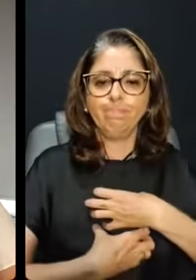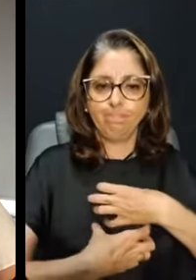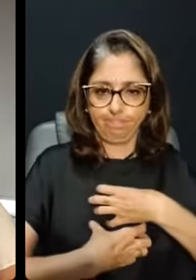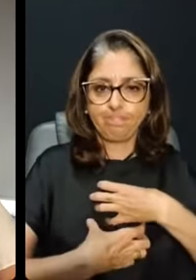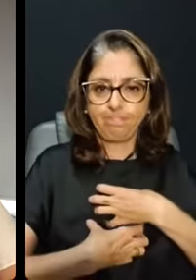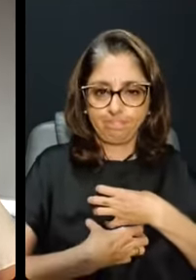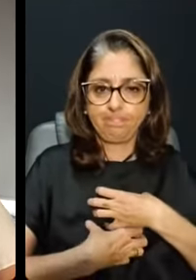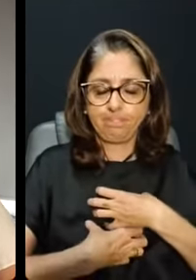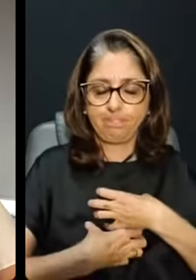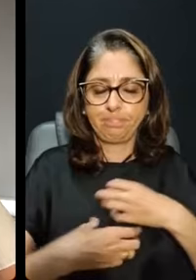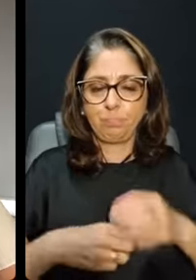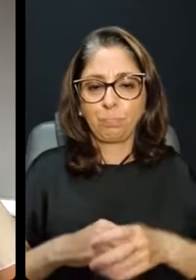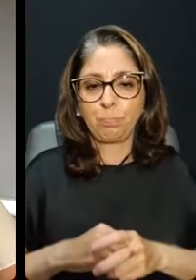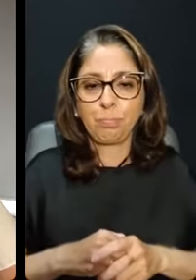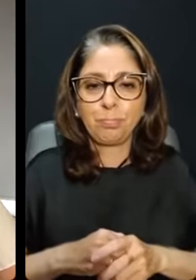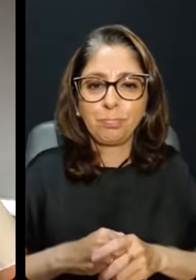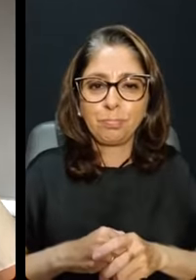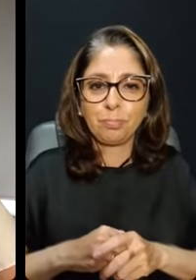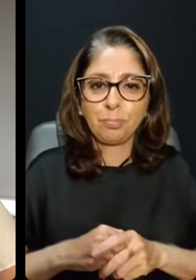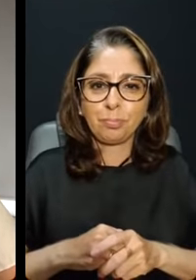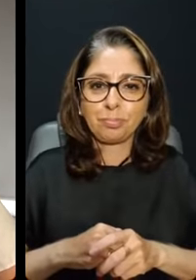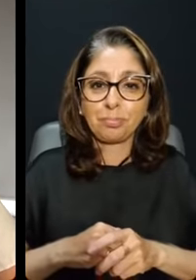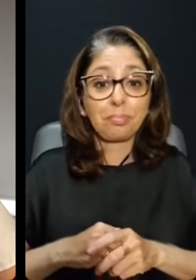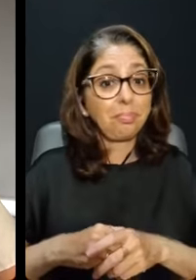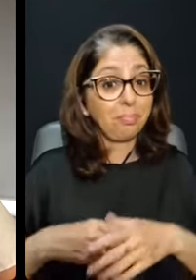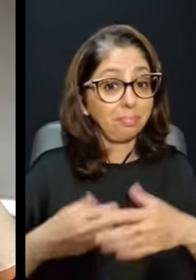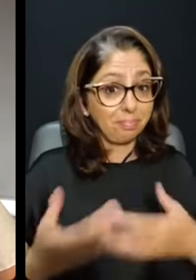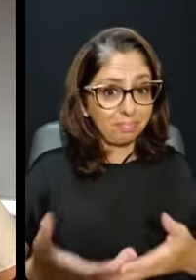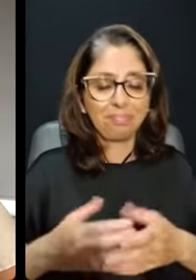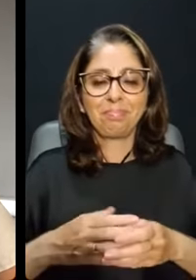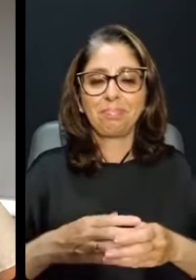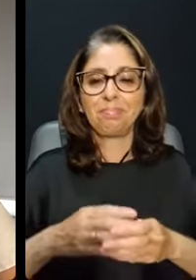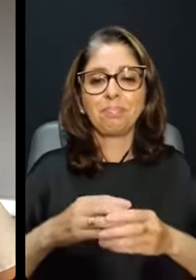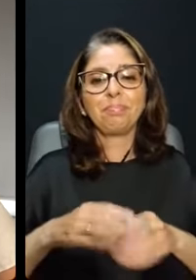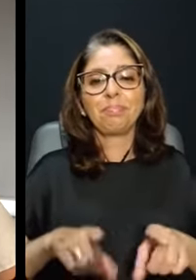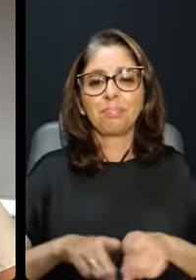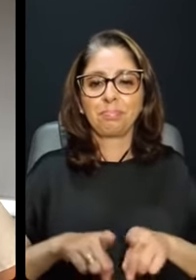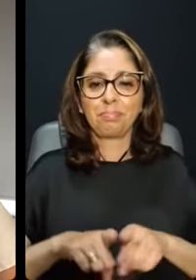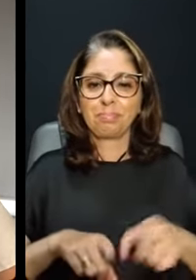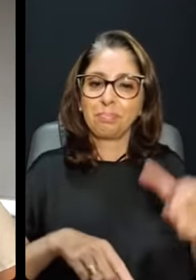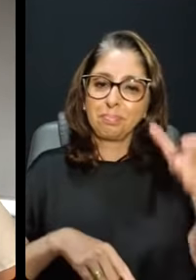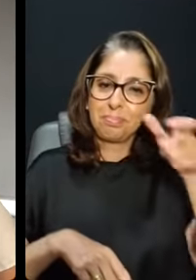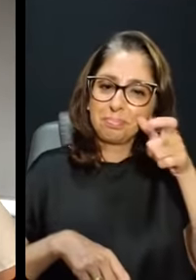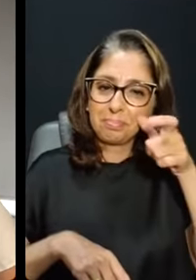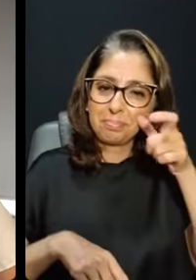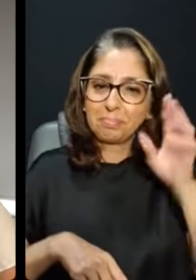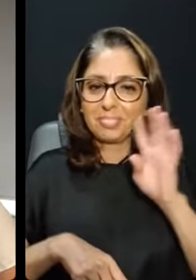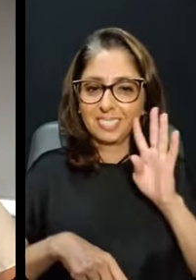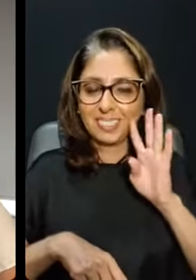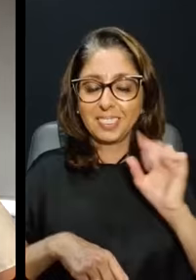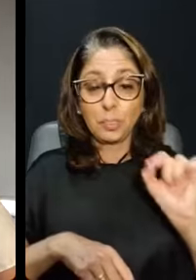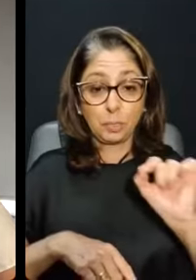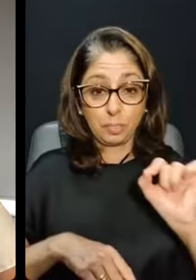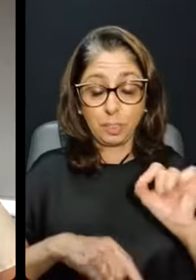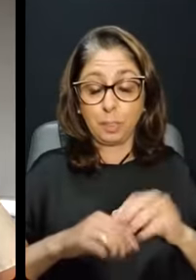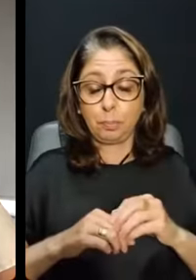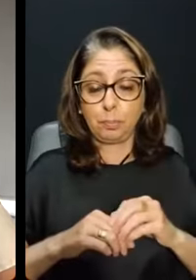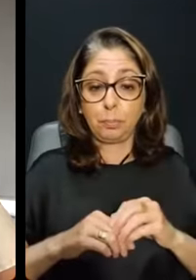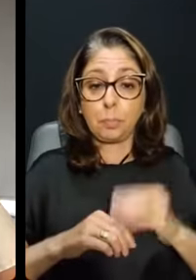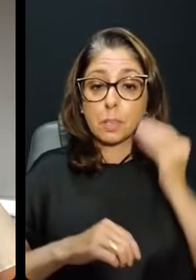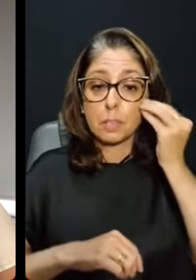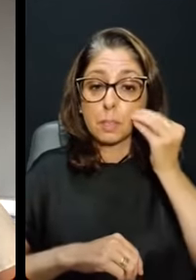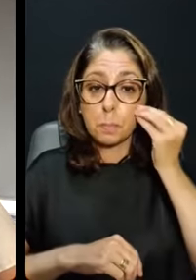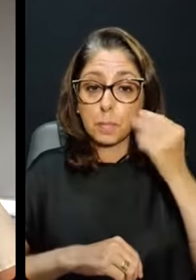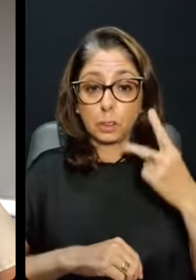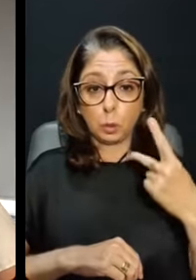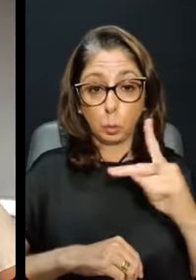diferença. E tem uma coisa muito interessante, né, quando a gente fala dessa experiência, né, de viver na